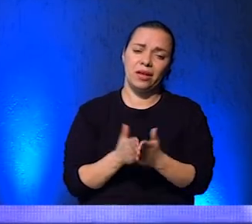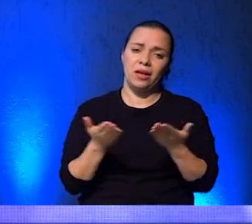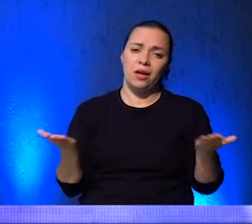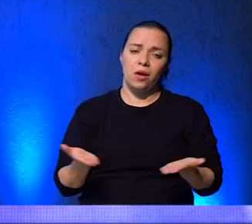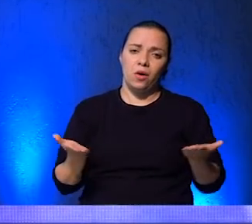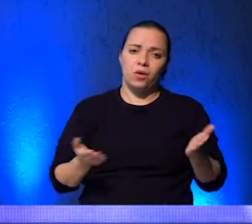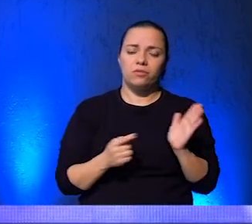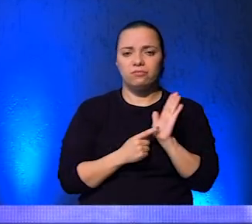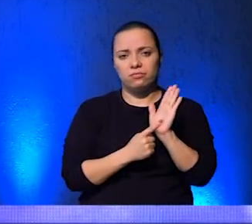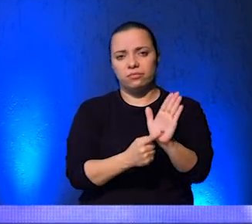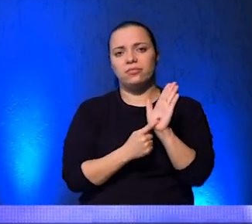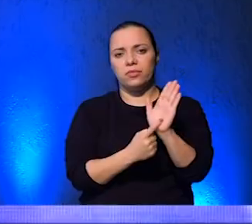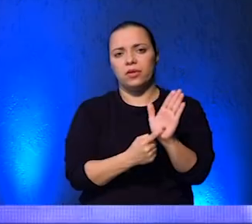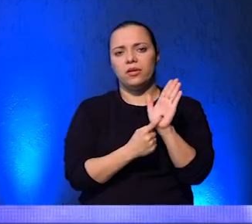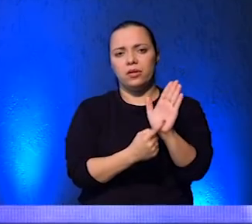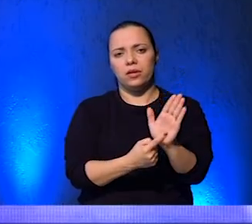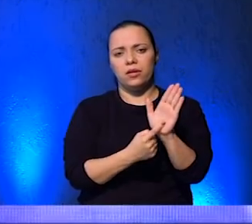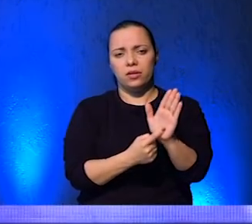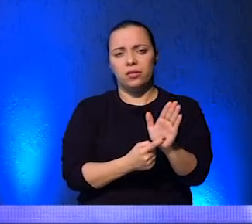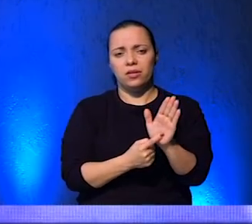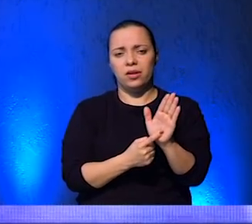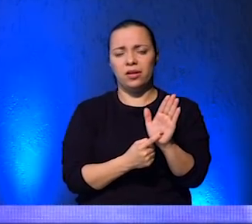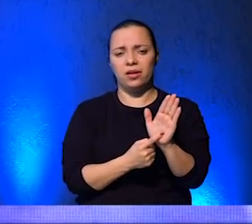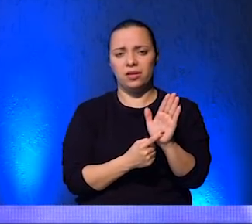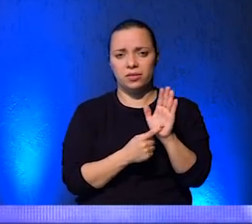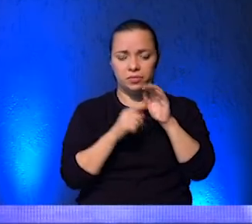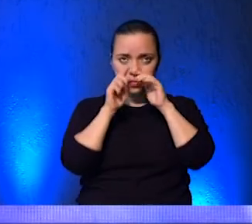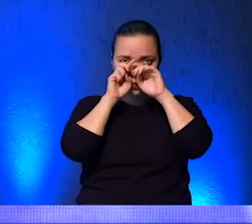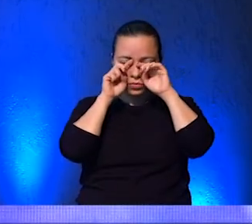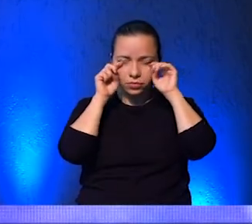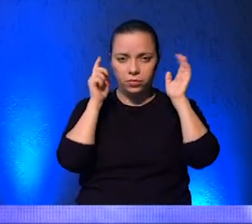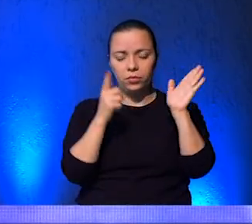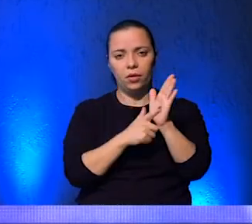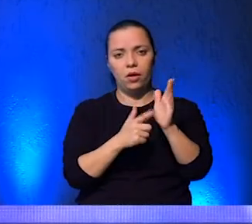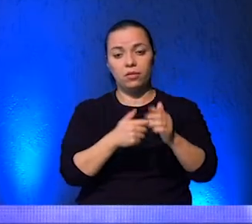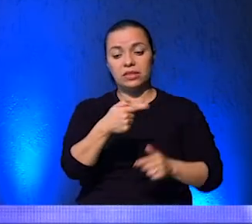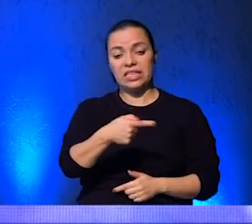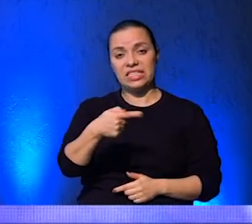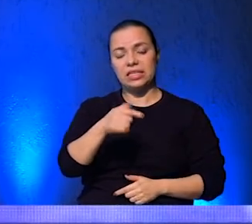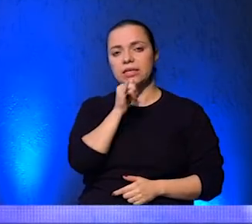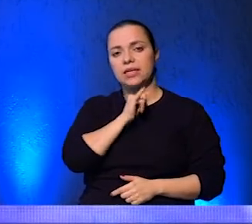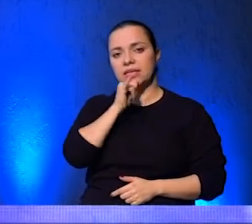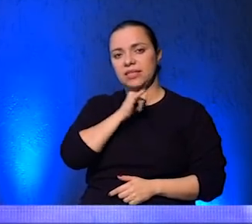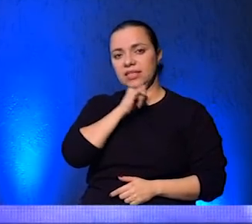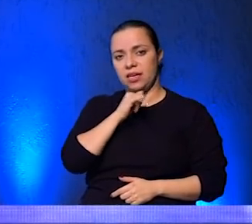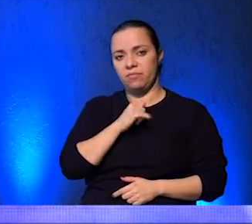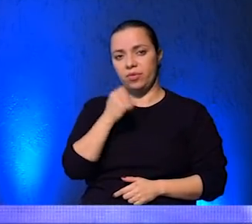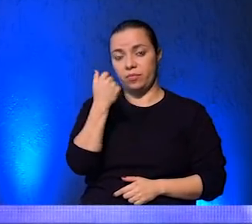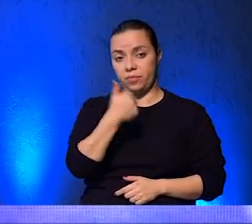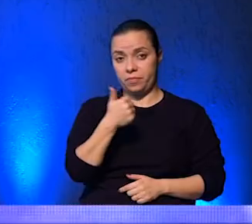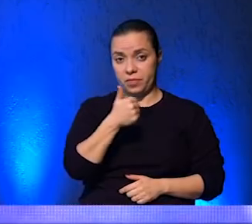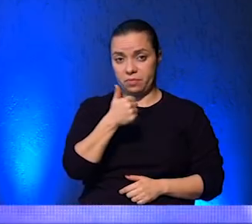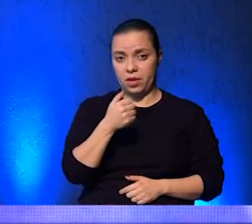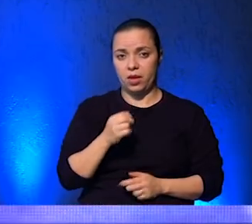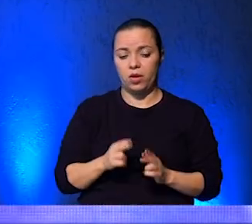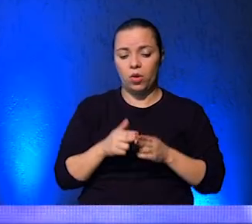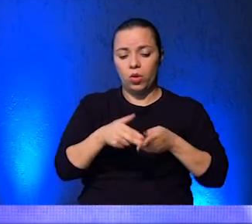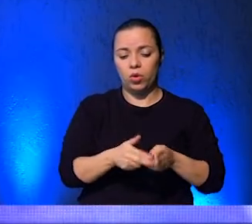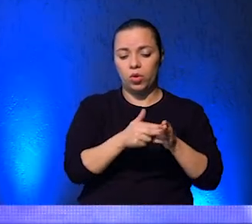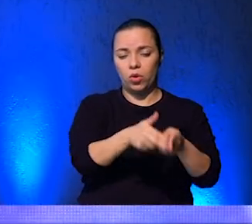eu citei 7 exemplos rapidamente deixa eu lembrar você sobre cada um deles não é